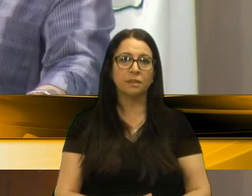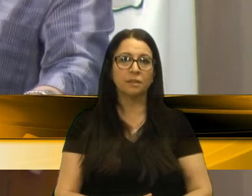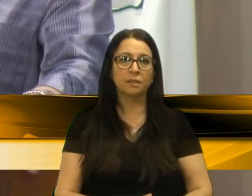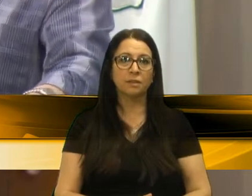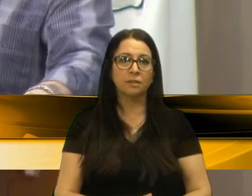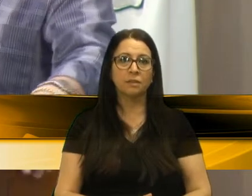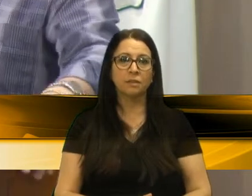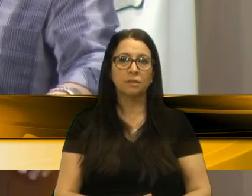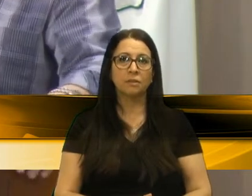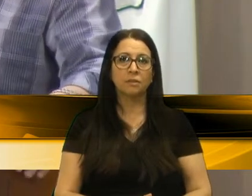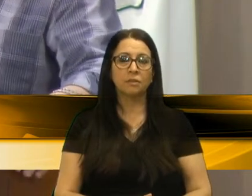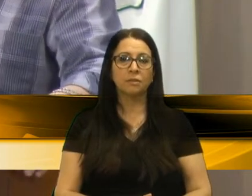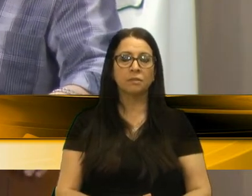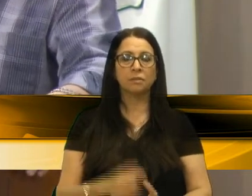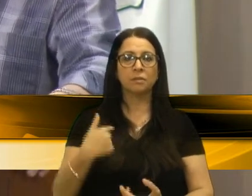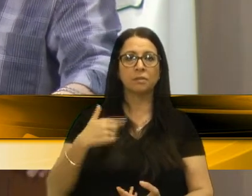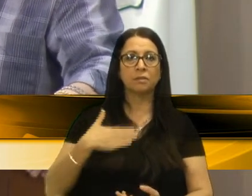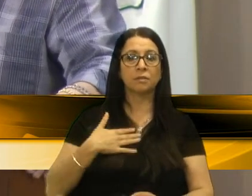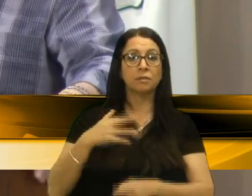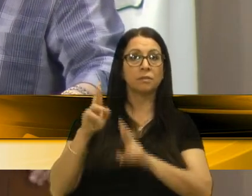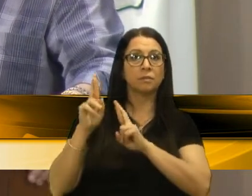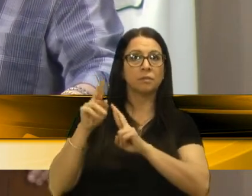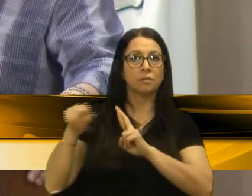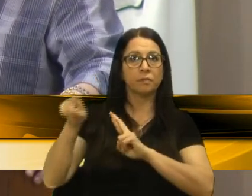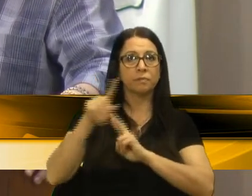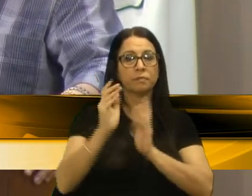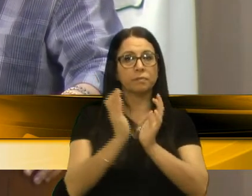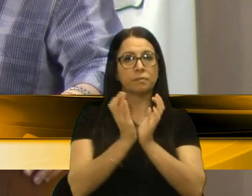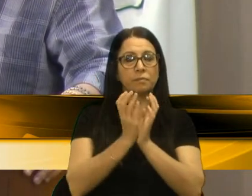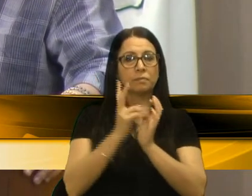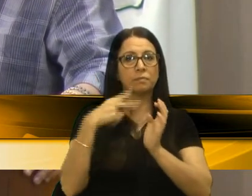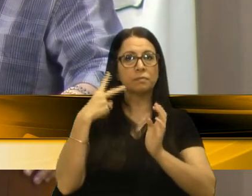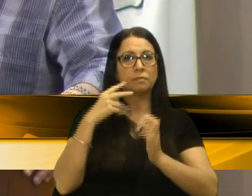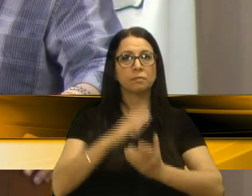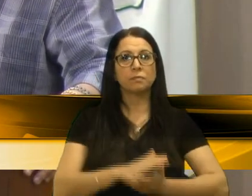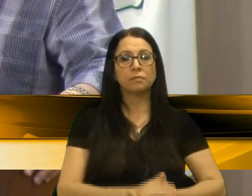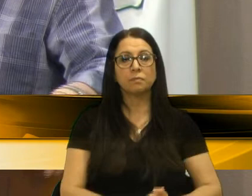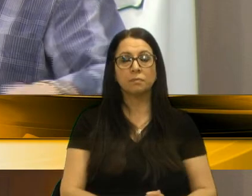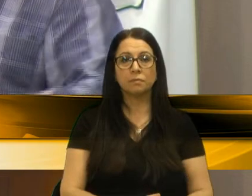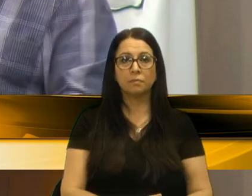A minha expectativa, colegas vereadores, é